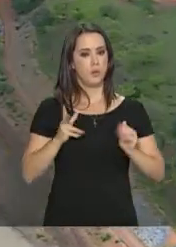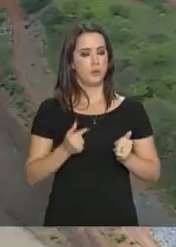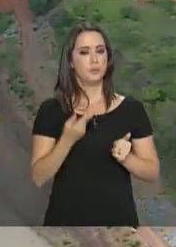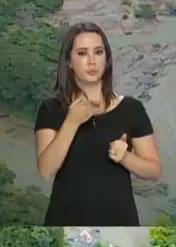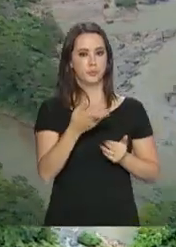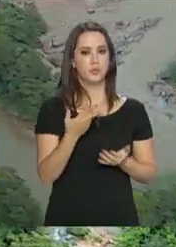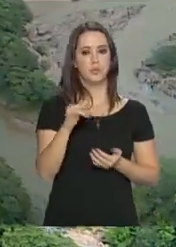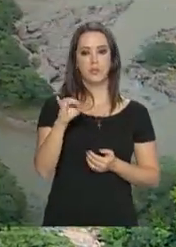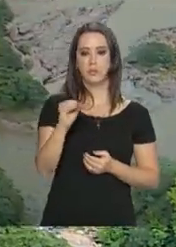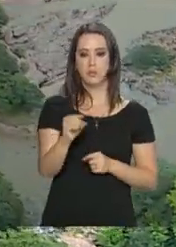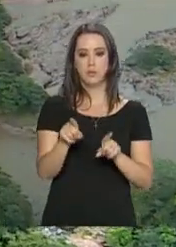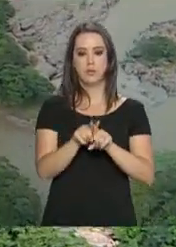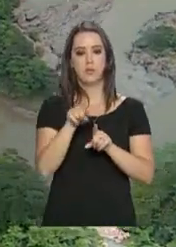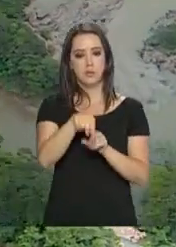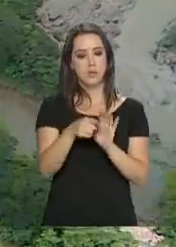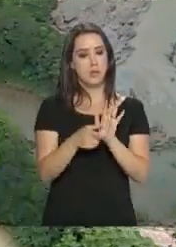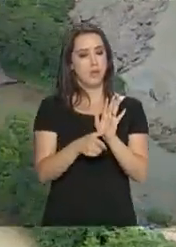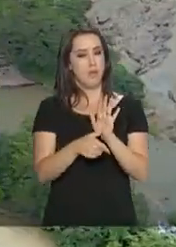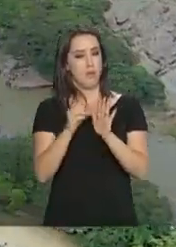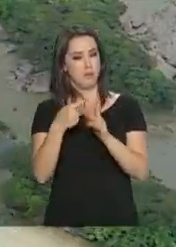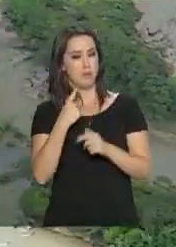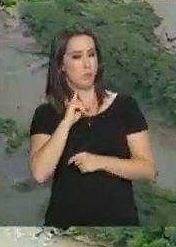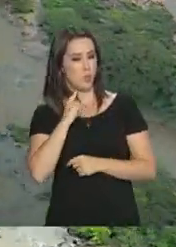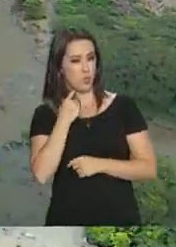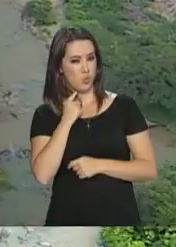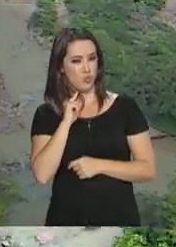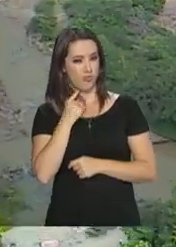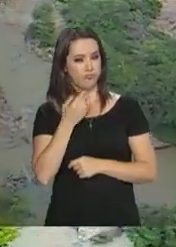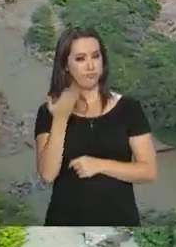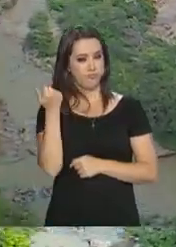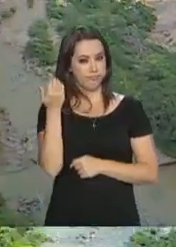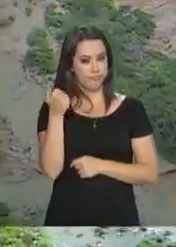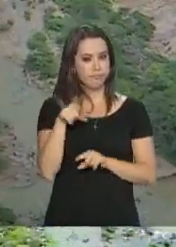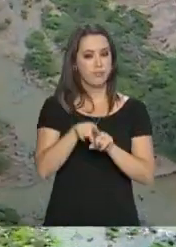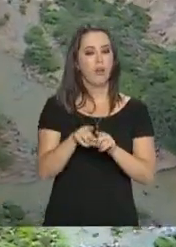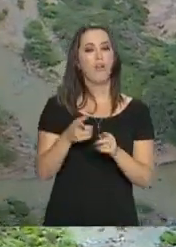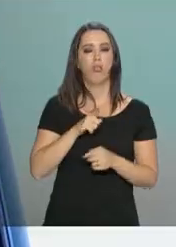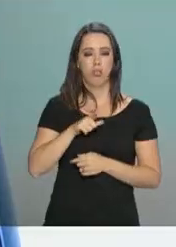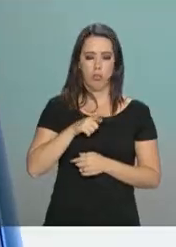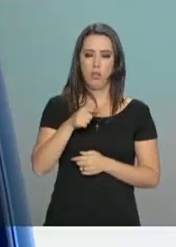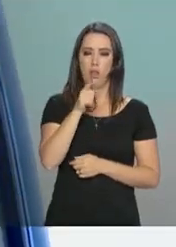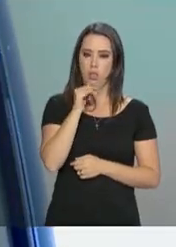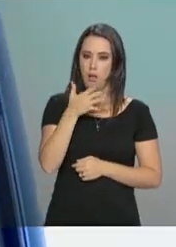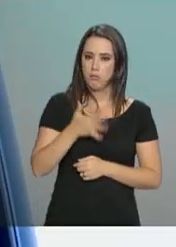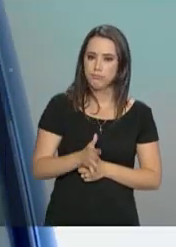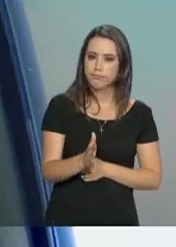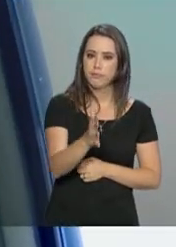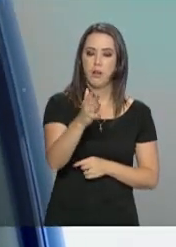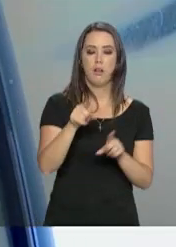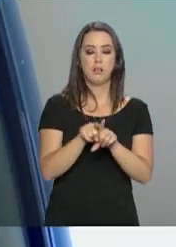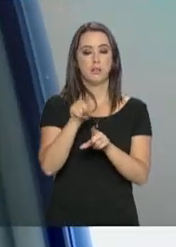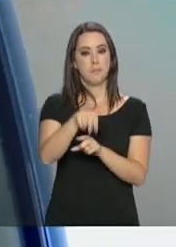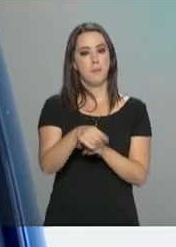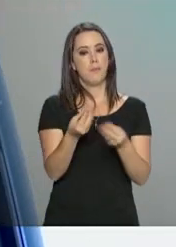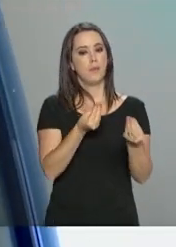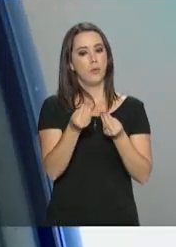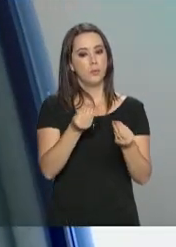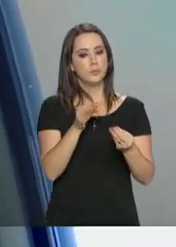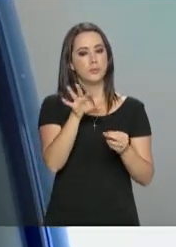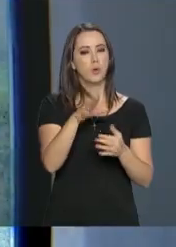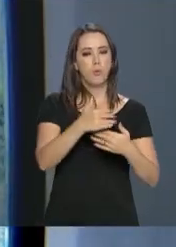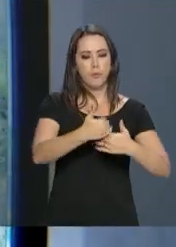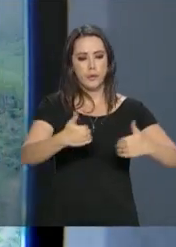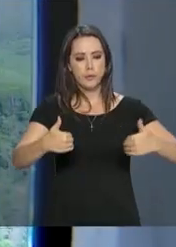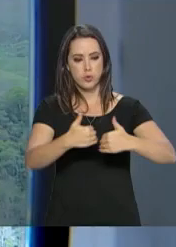Gualacho do Norte, os resíduos de mineração ainda estão por toda a bacia do Rio Doce. O manejo do material é definido em conjunto